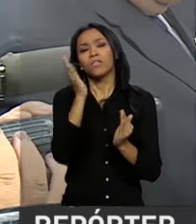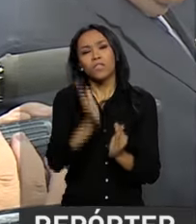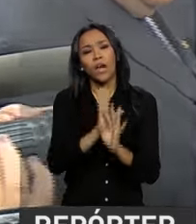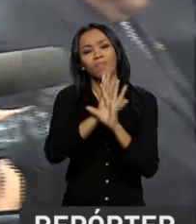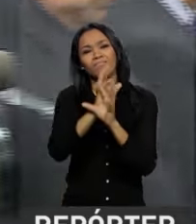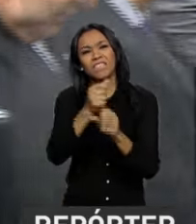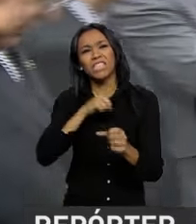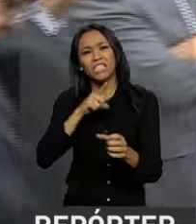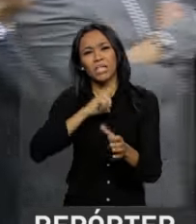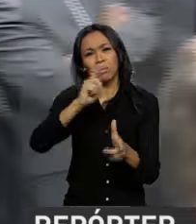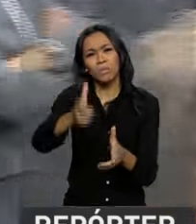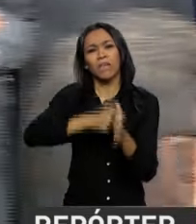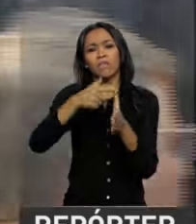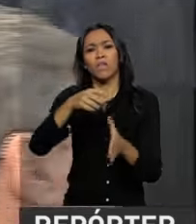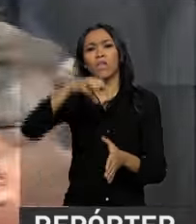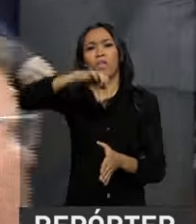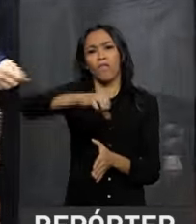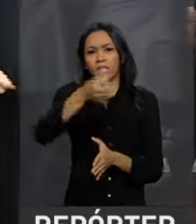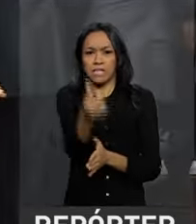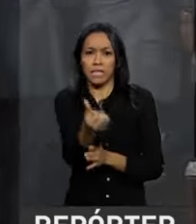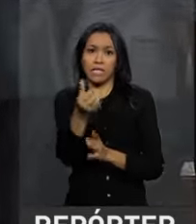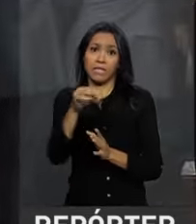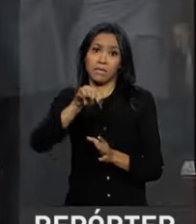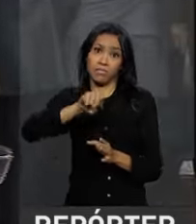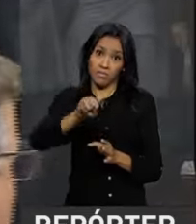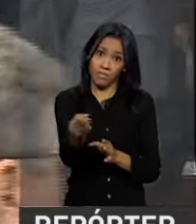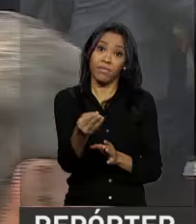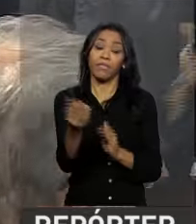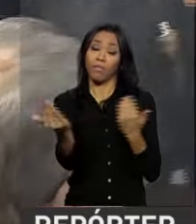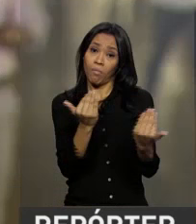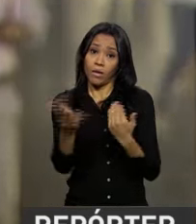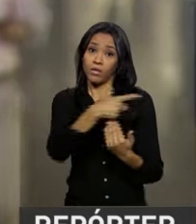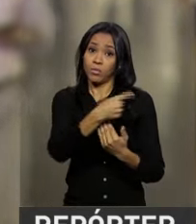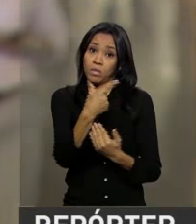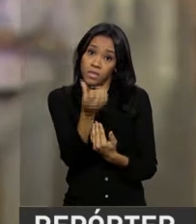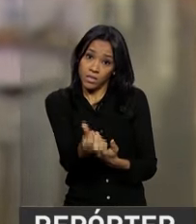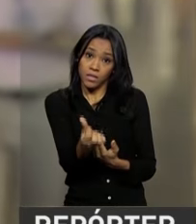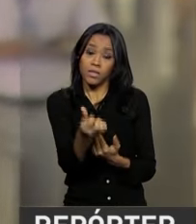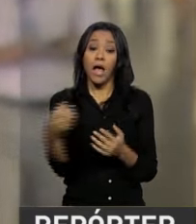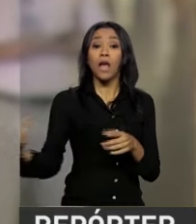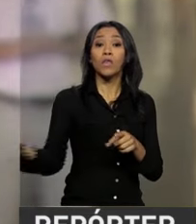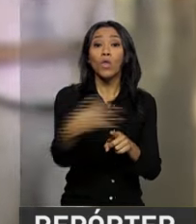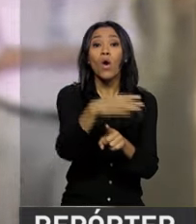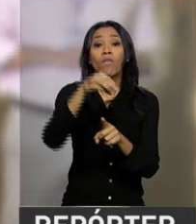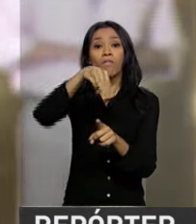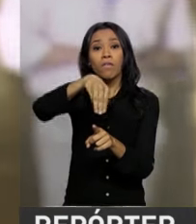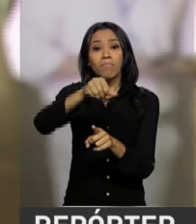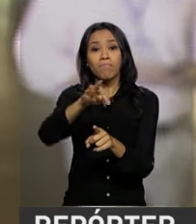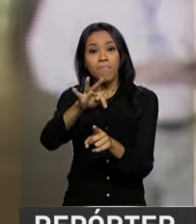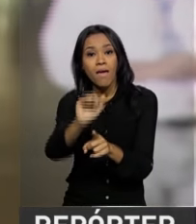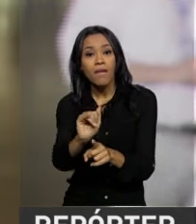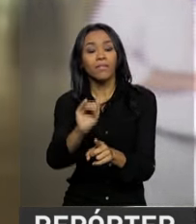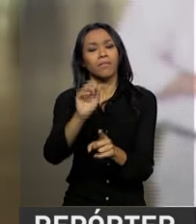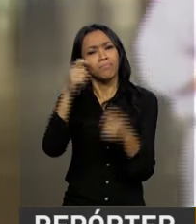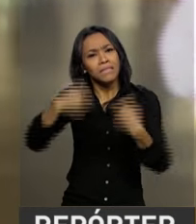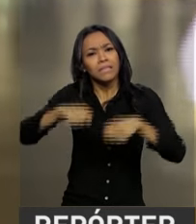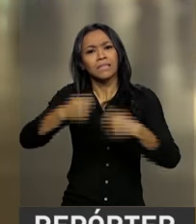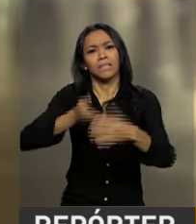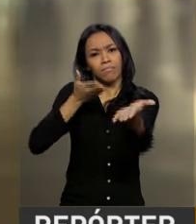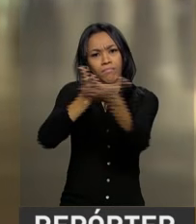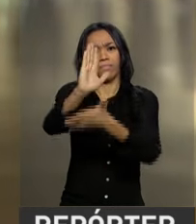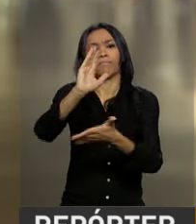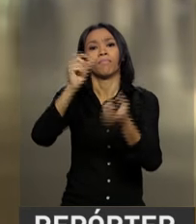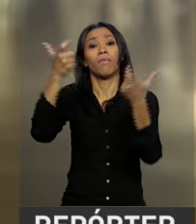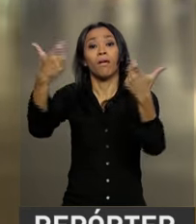um déficit de 96 bilhões de reais em 2016. A nova meta fiscal precisa ser aprovada pelo